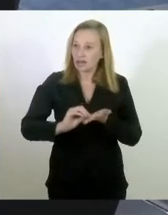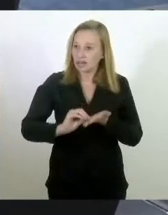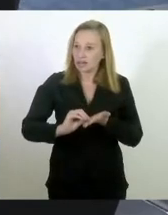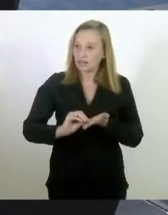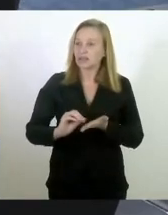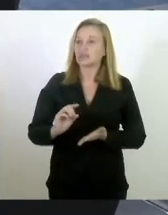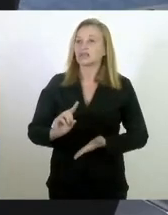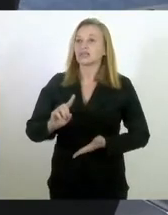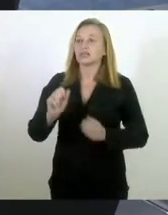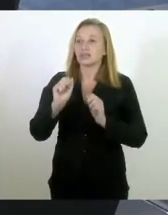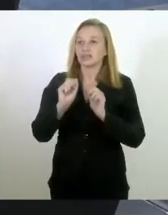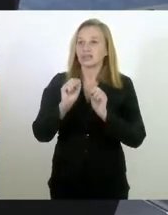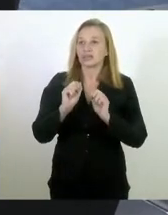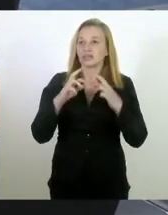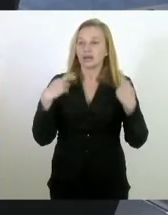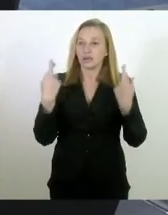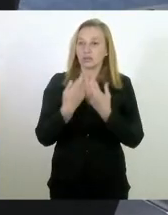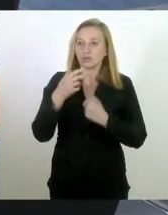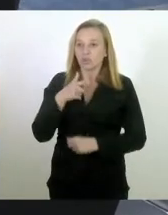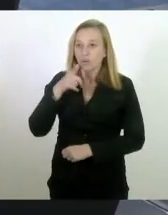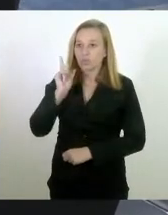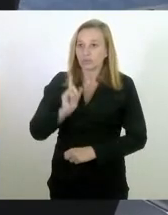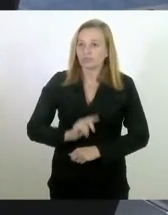da sessão anterior